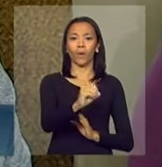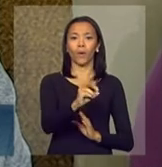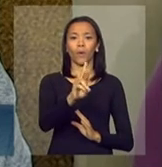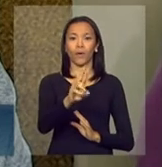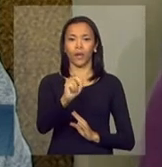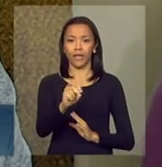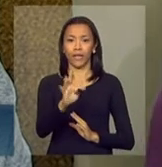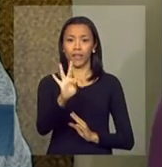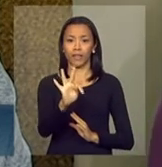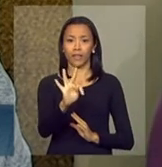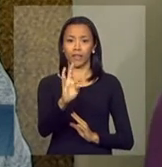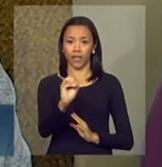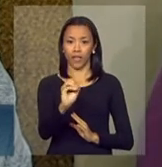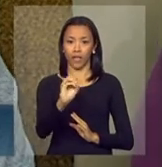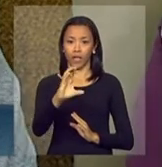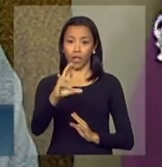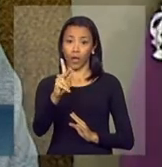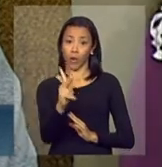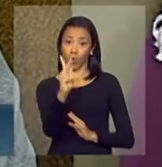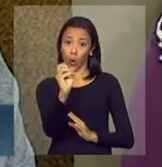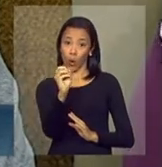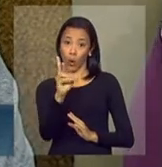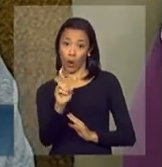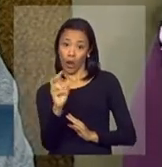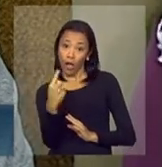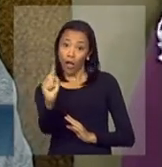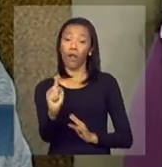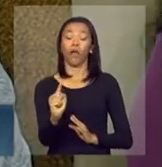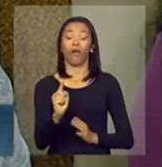Tekorrá, Oré Nhemanuhá.